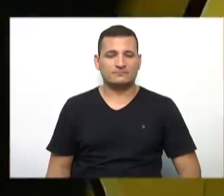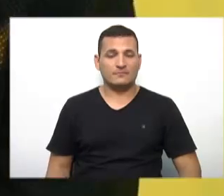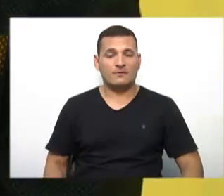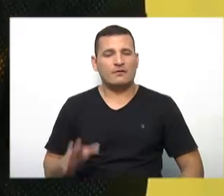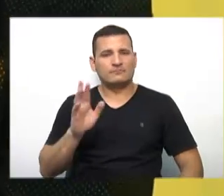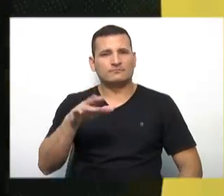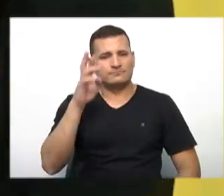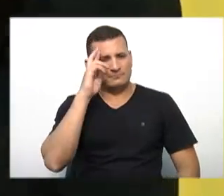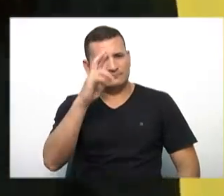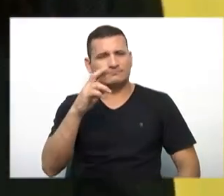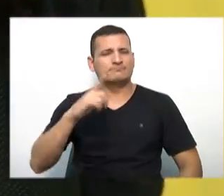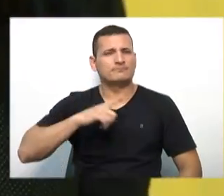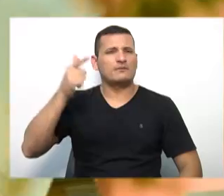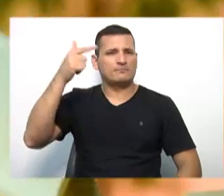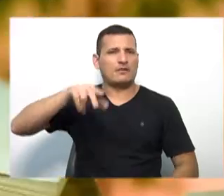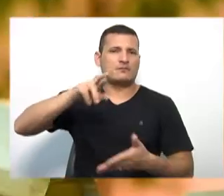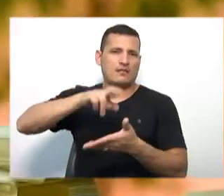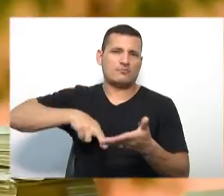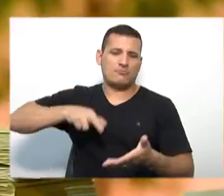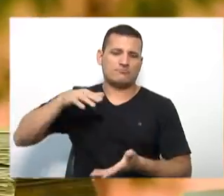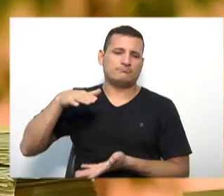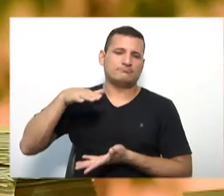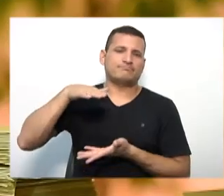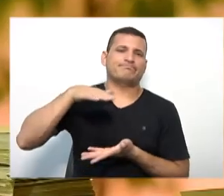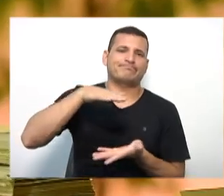Chefe, chegaram mais esses relatórios aqui, olha.